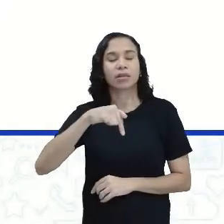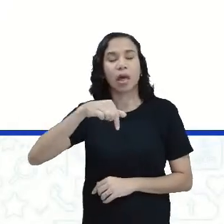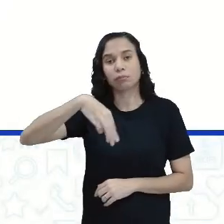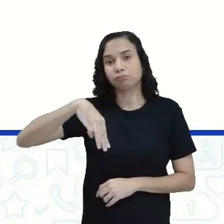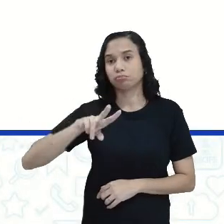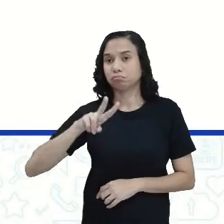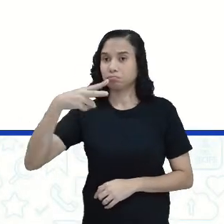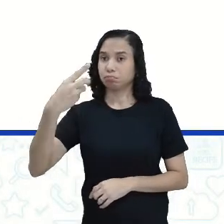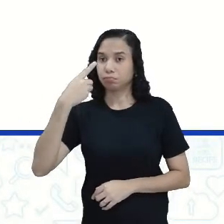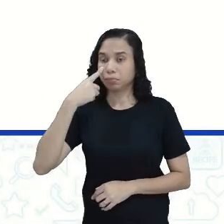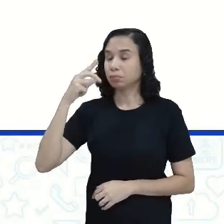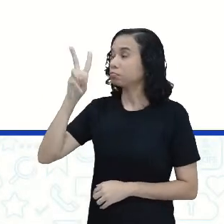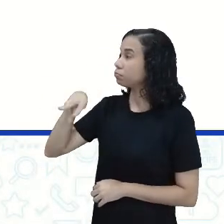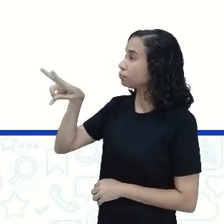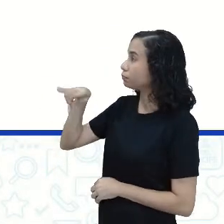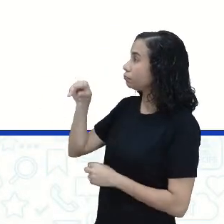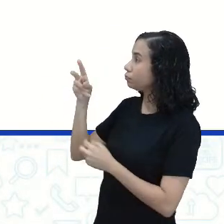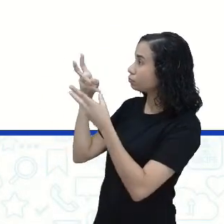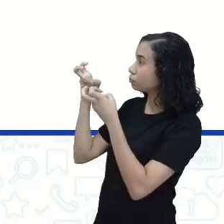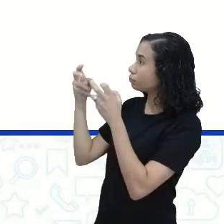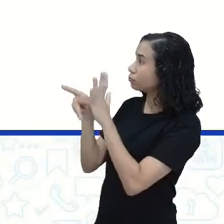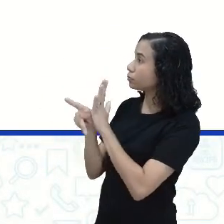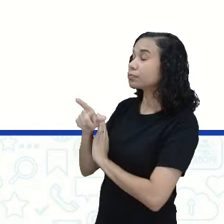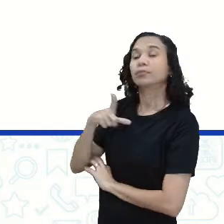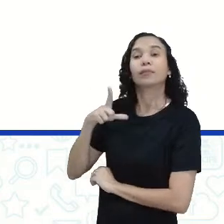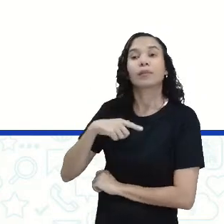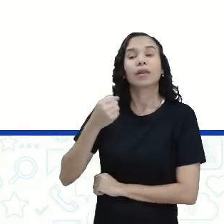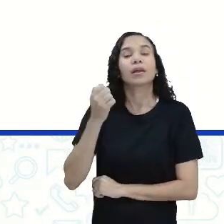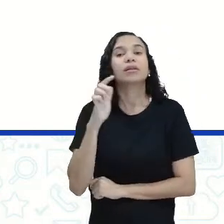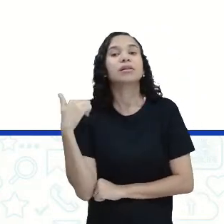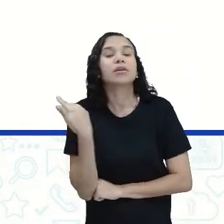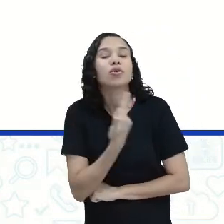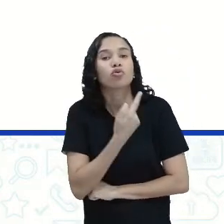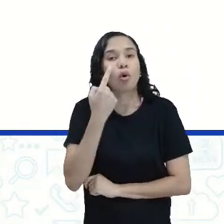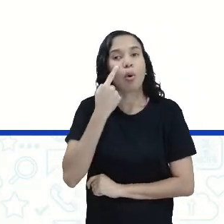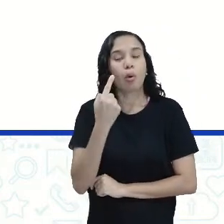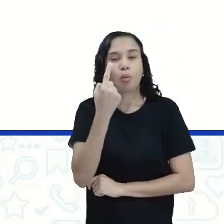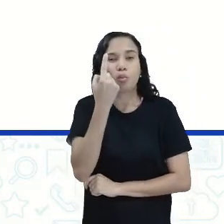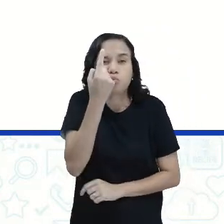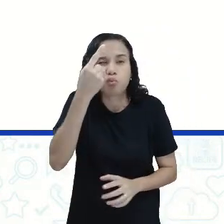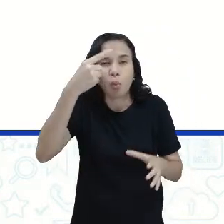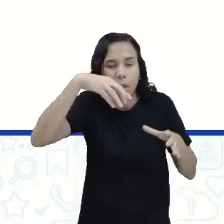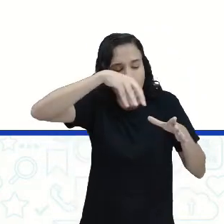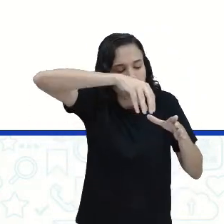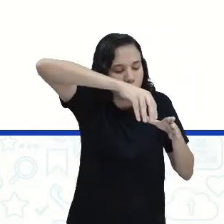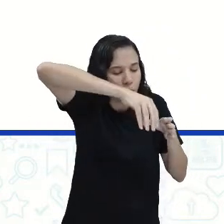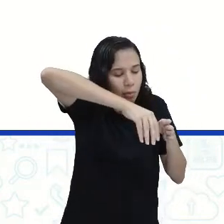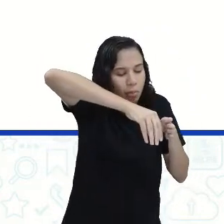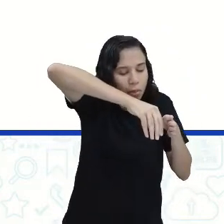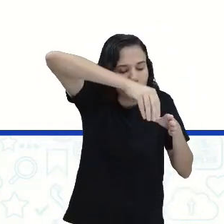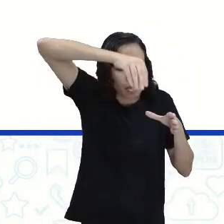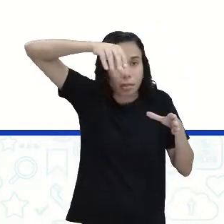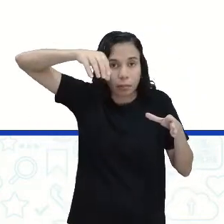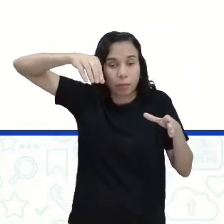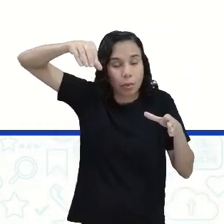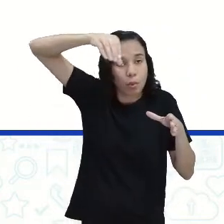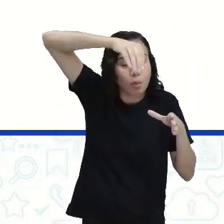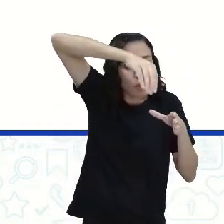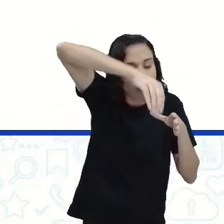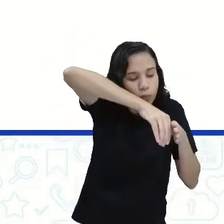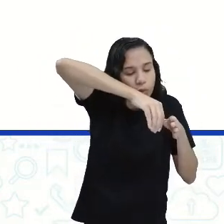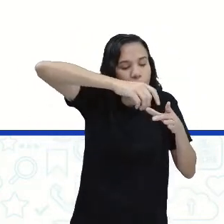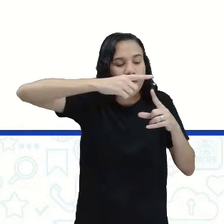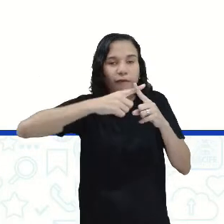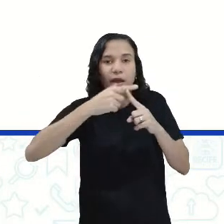por exemplo, está na tela aí cheia de vocês, observem. E aí se eu pegar um cubozinho de 1 metro cúbico e multiplicar por